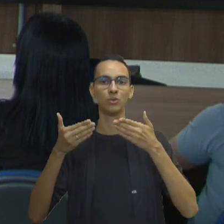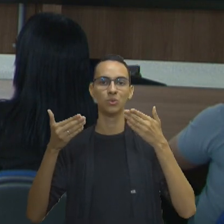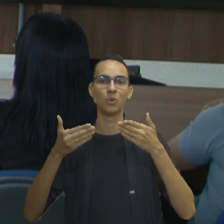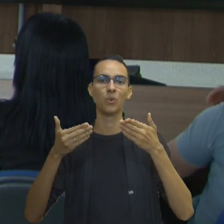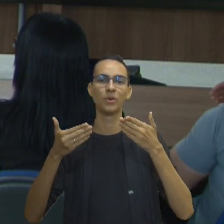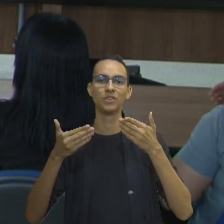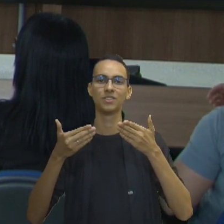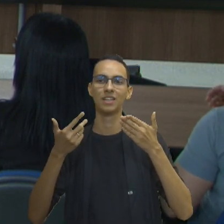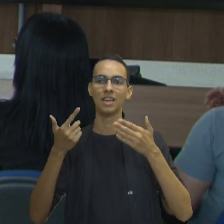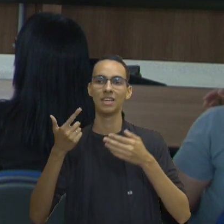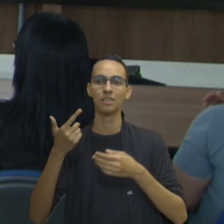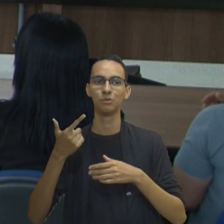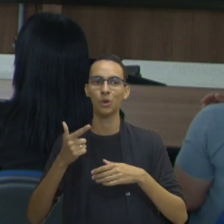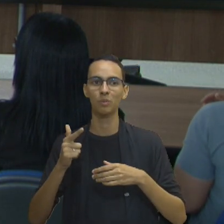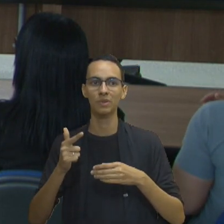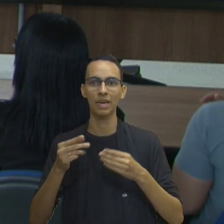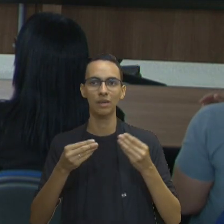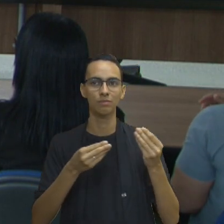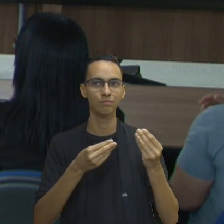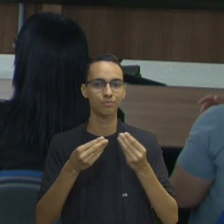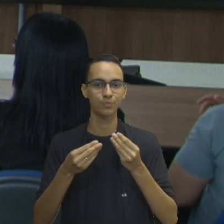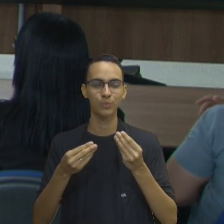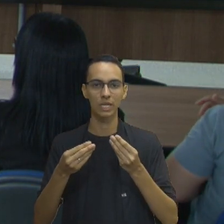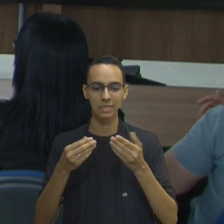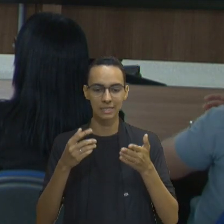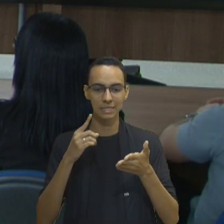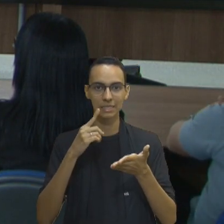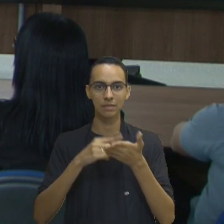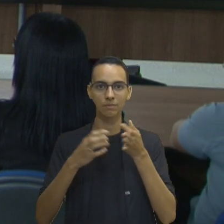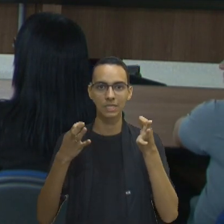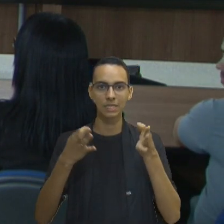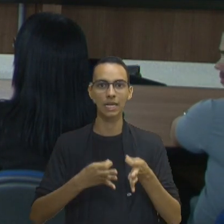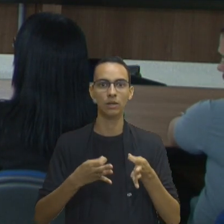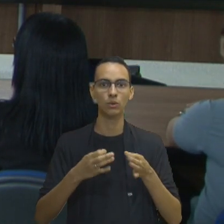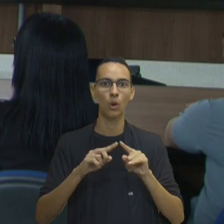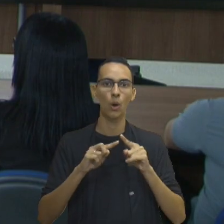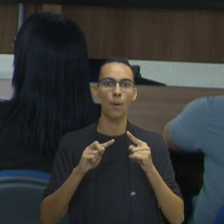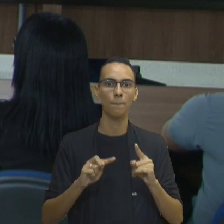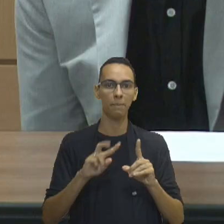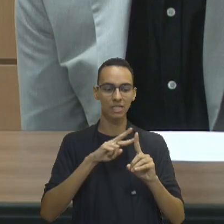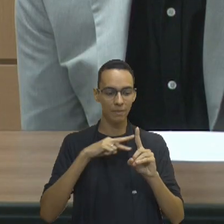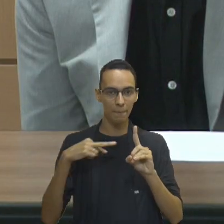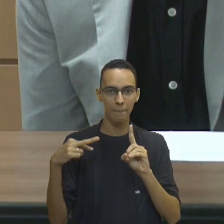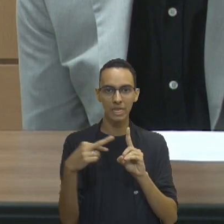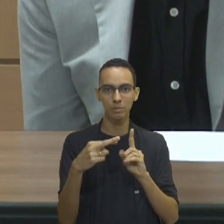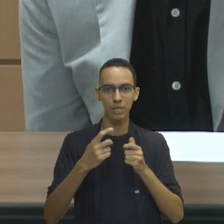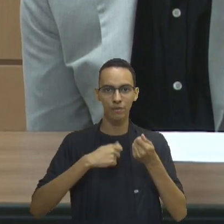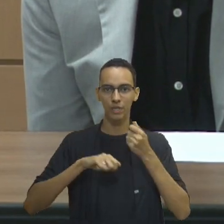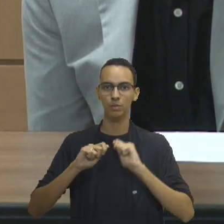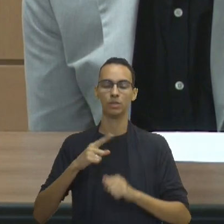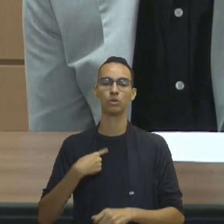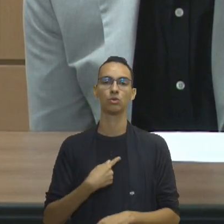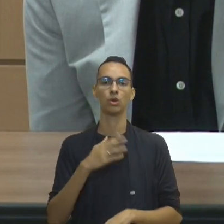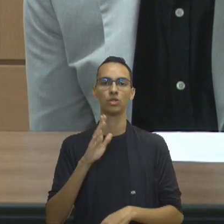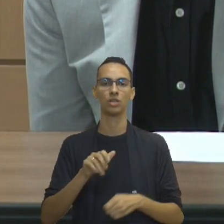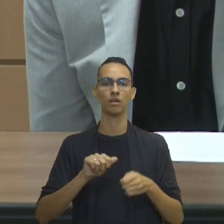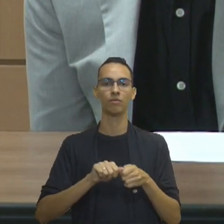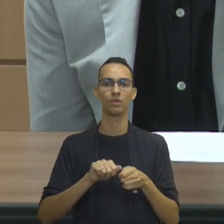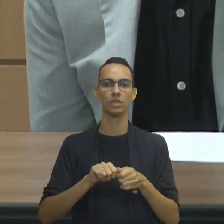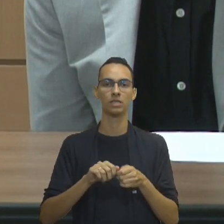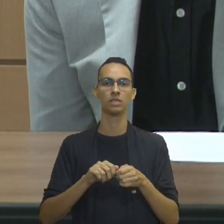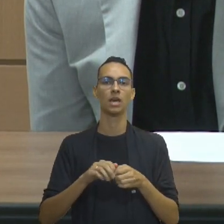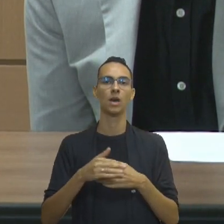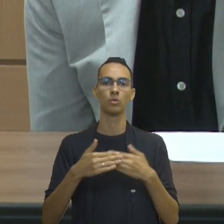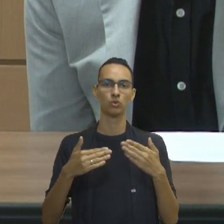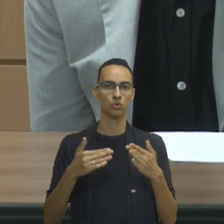está completamente definida. Então, do ponto de vista administrativo, a gente já fez todas as negociações com a empresa, estamos com